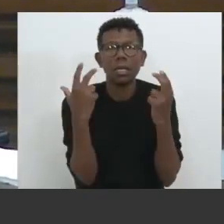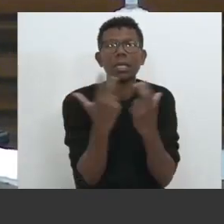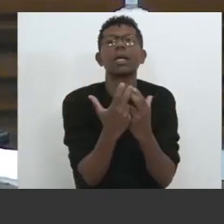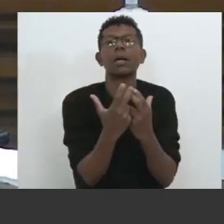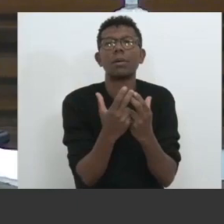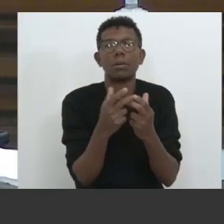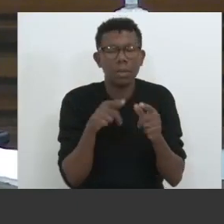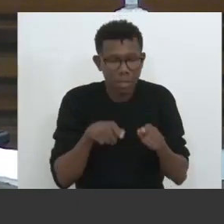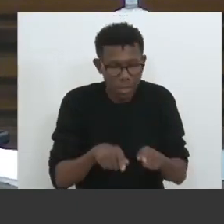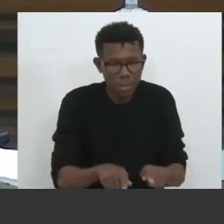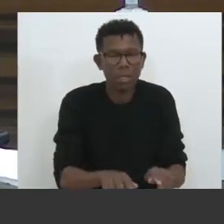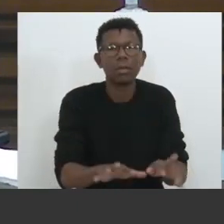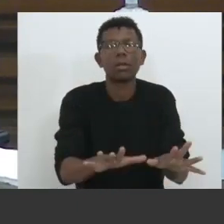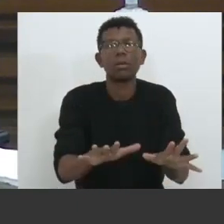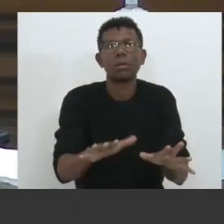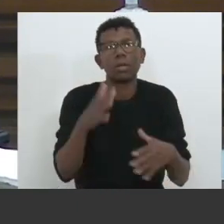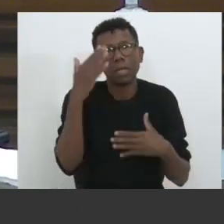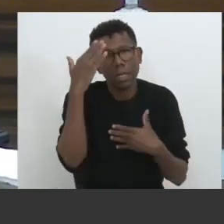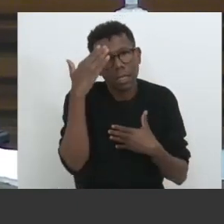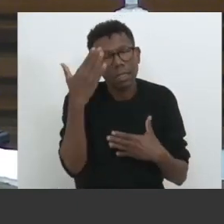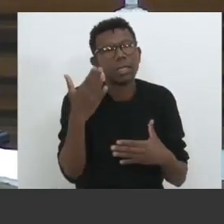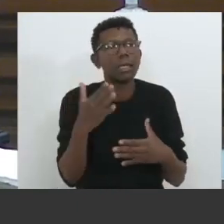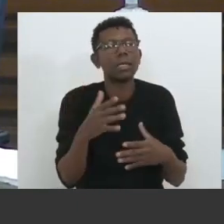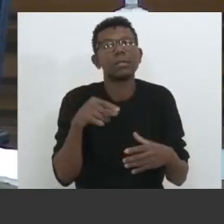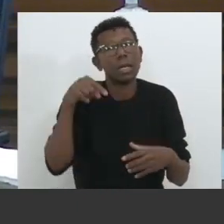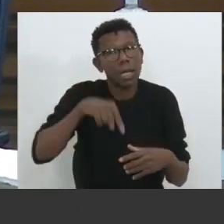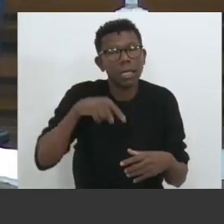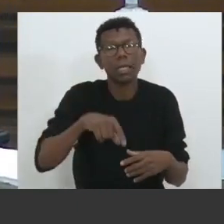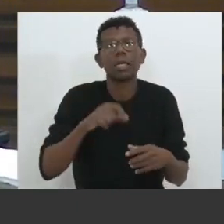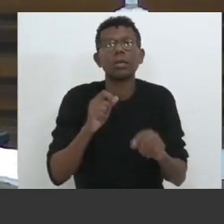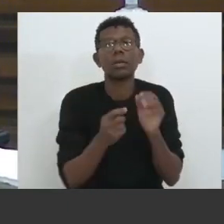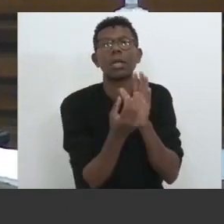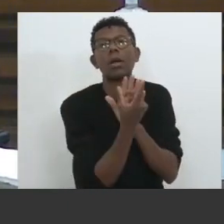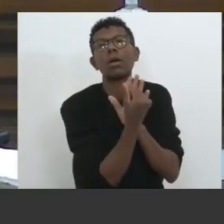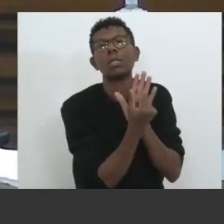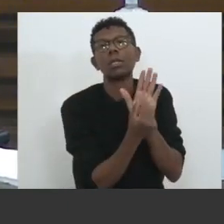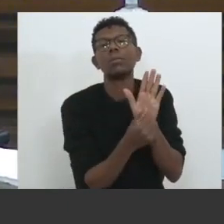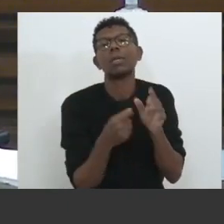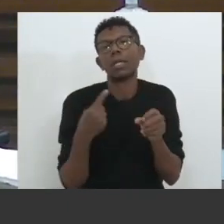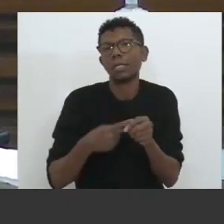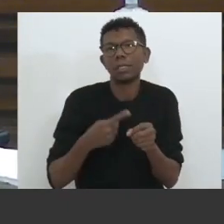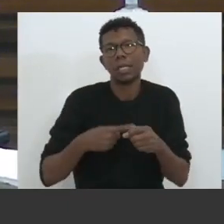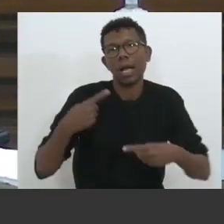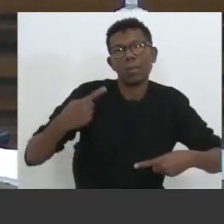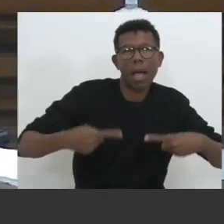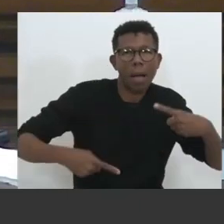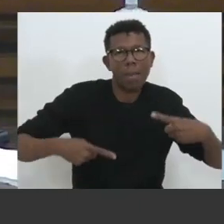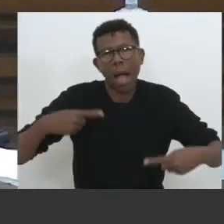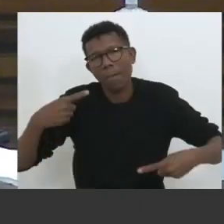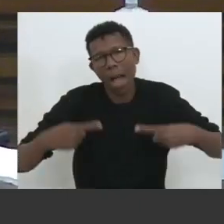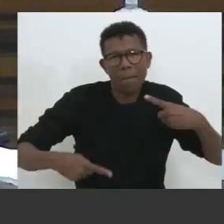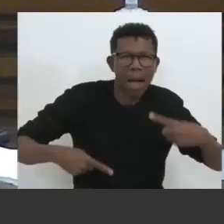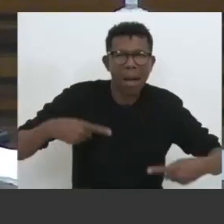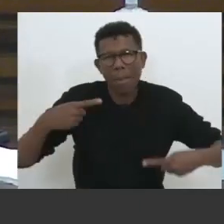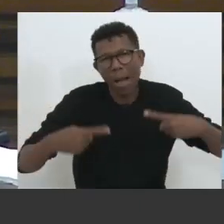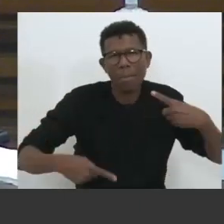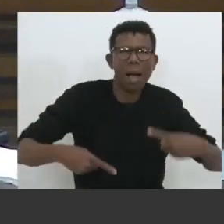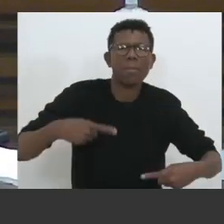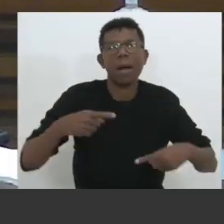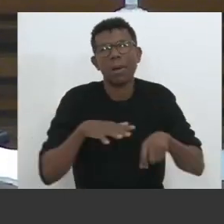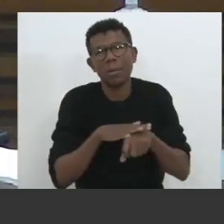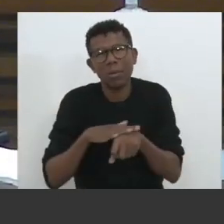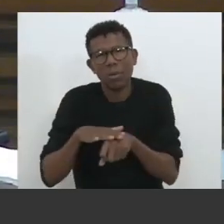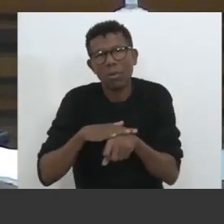Guaru que é onde a gente faz a discussão do orçamento da cidade tudo que passa aqui